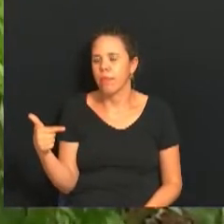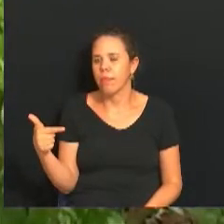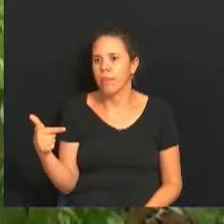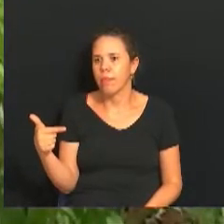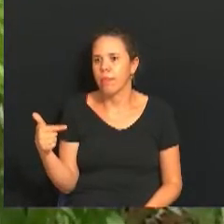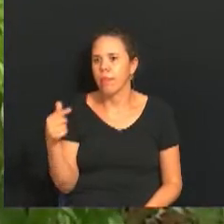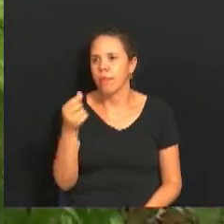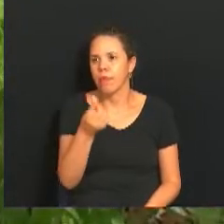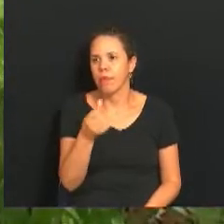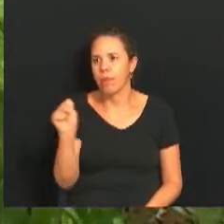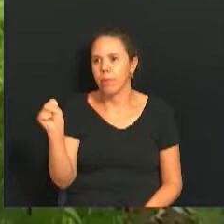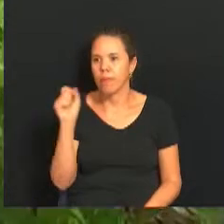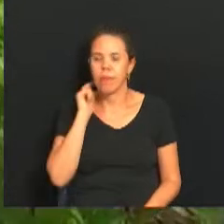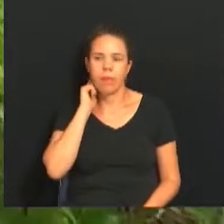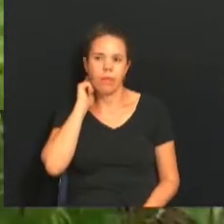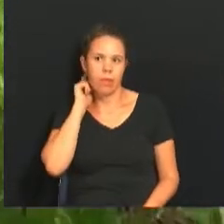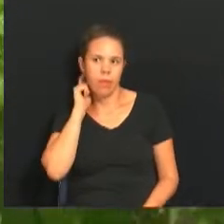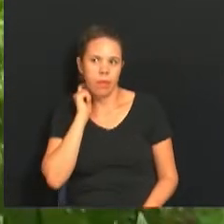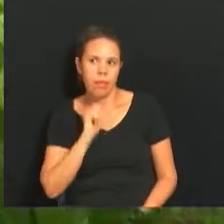3242-6268. Repita.